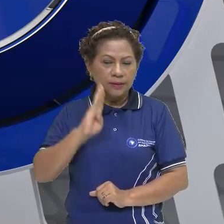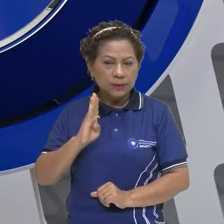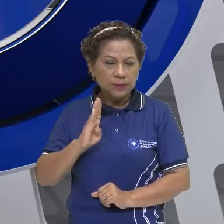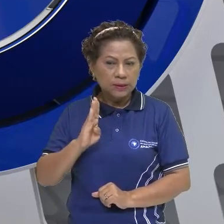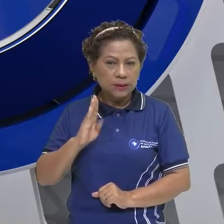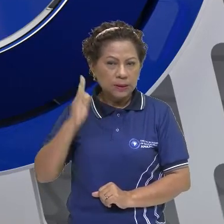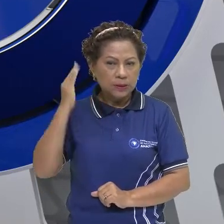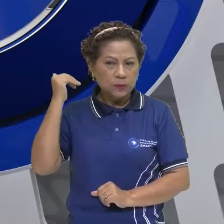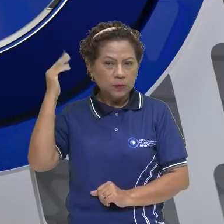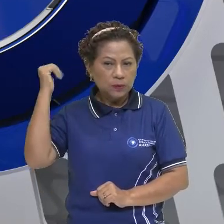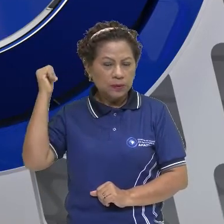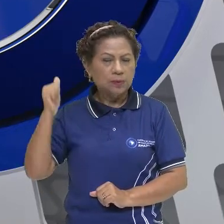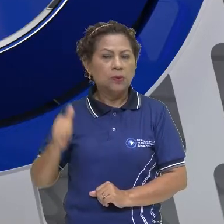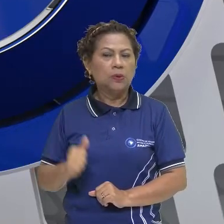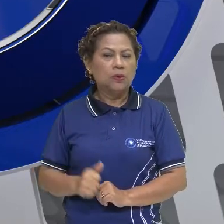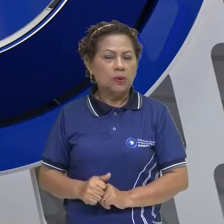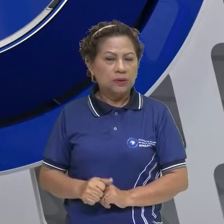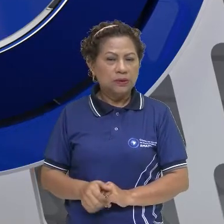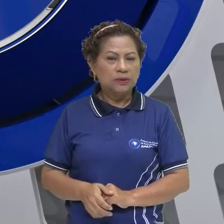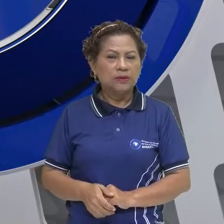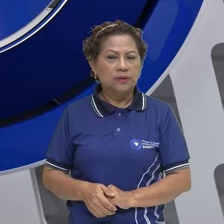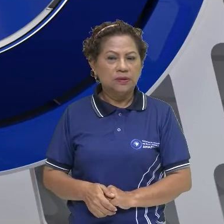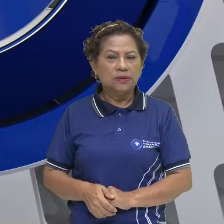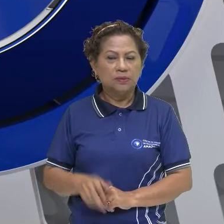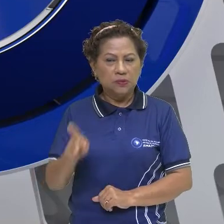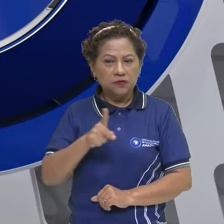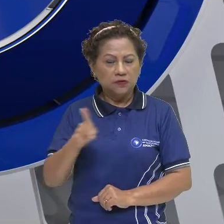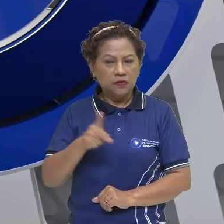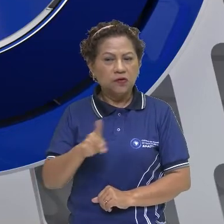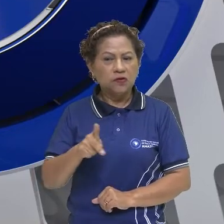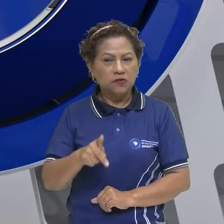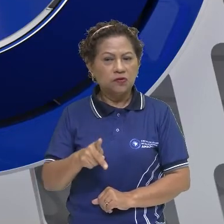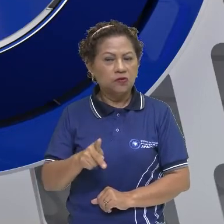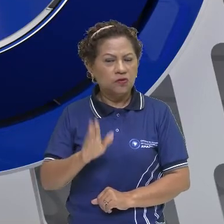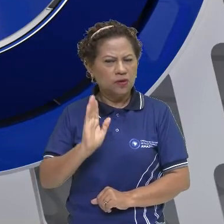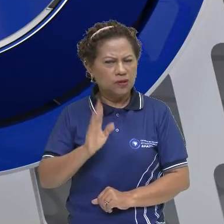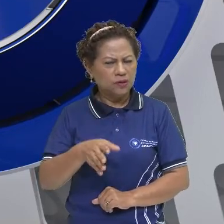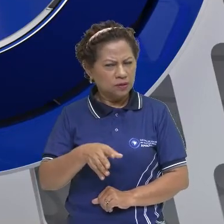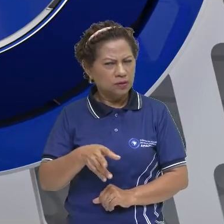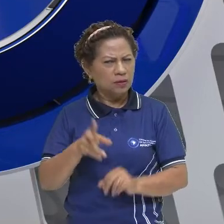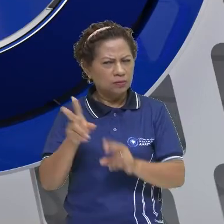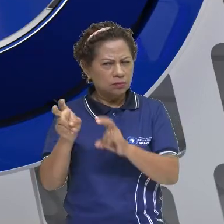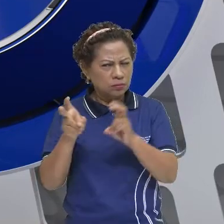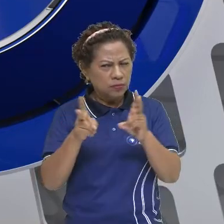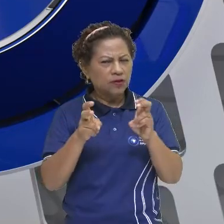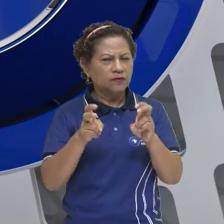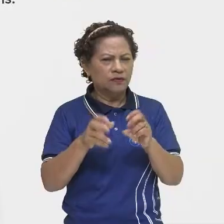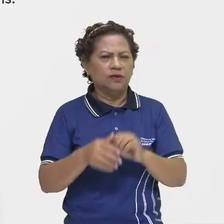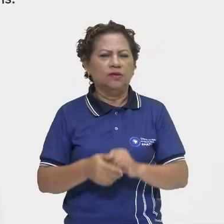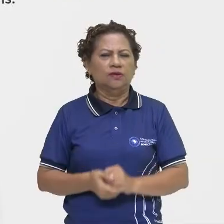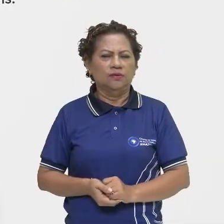eu já tive a oportunidade de ver várias obras dele presencialmente, que é o Eduardo Cobra.